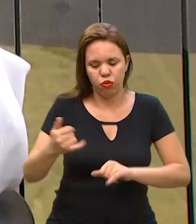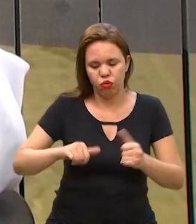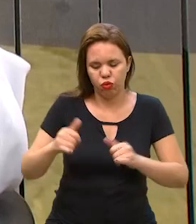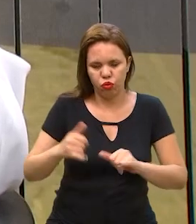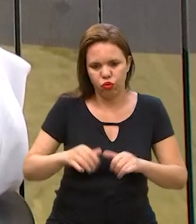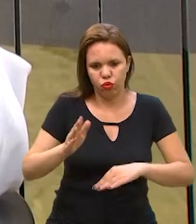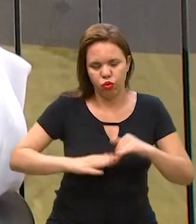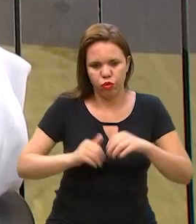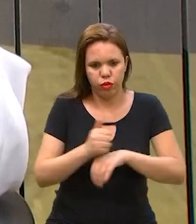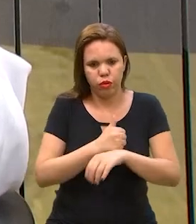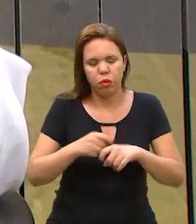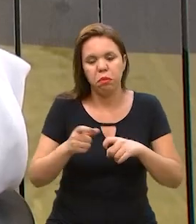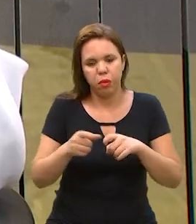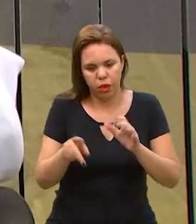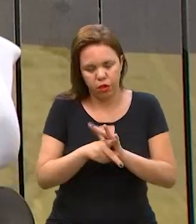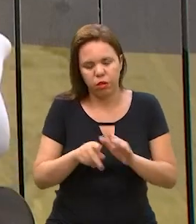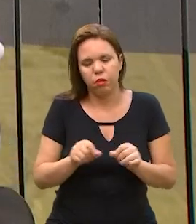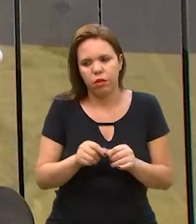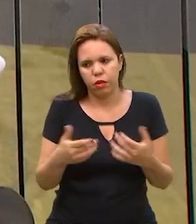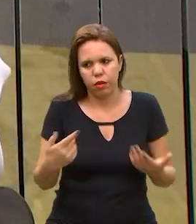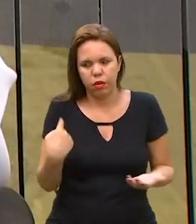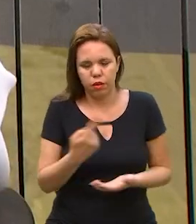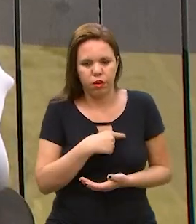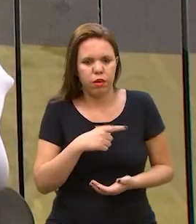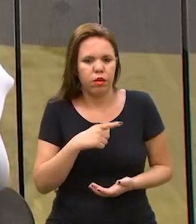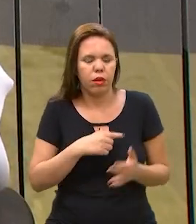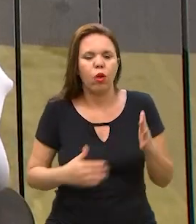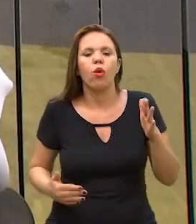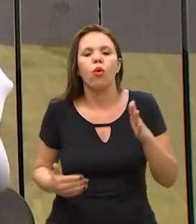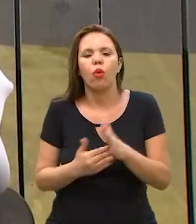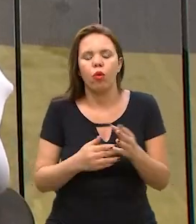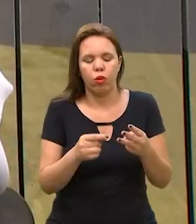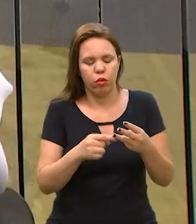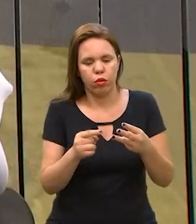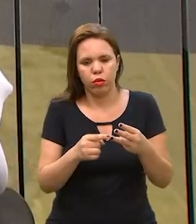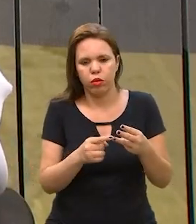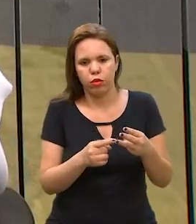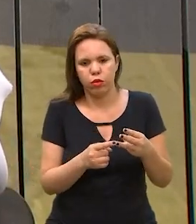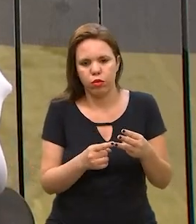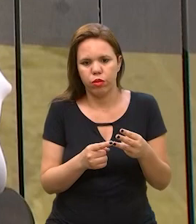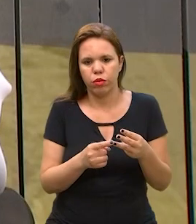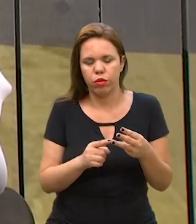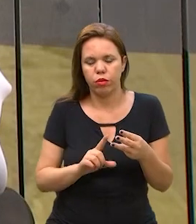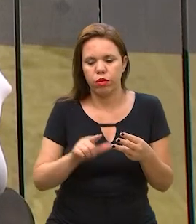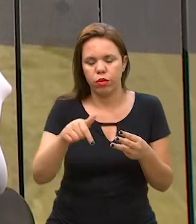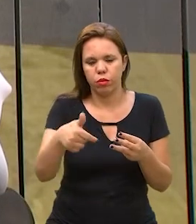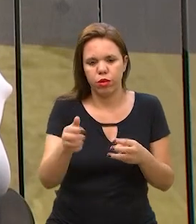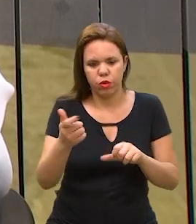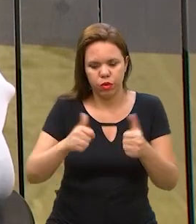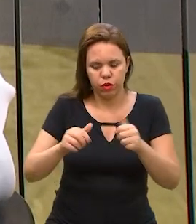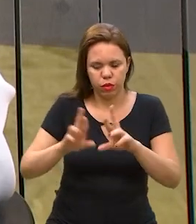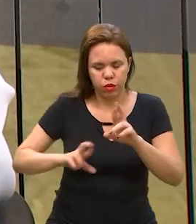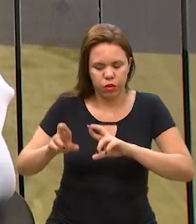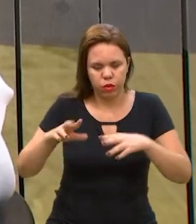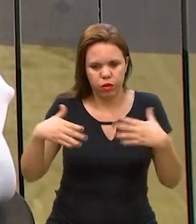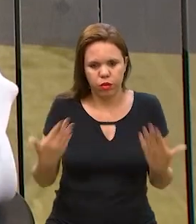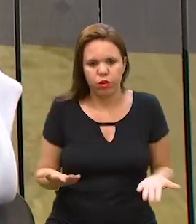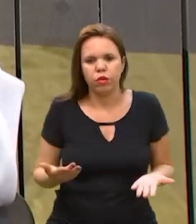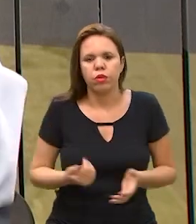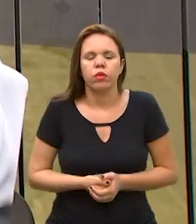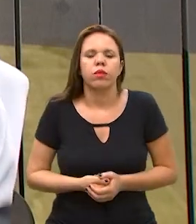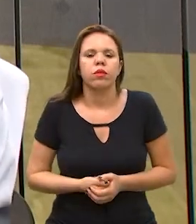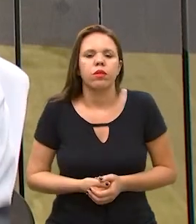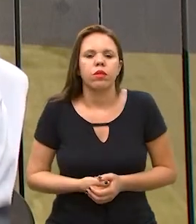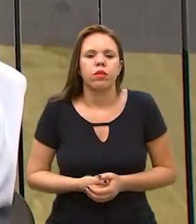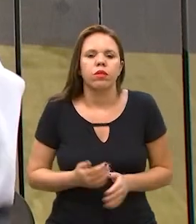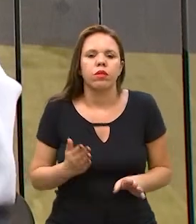químicos e médicos também. E aí a gente tem uma última fase, que é a chamada fase pós-analítica, onde então vão